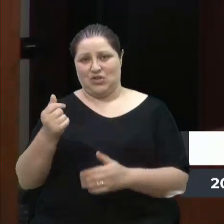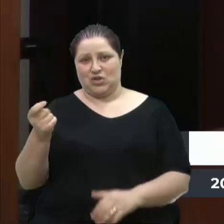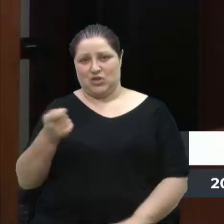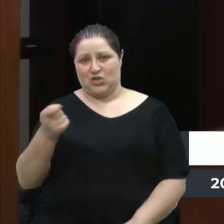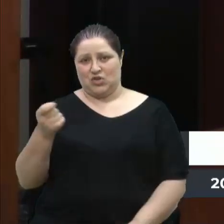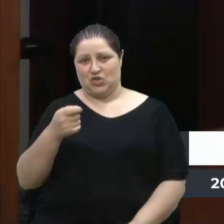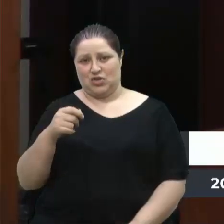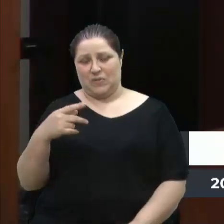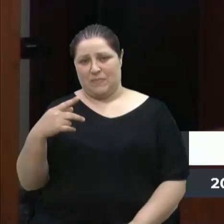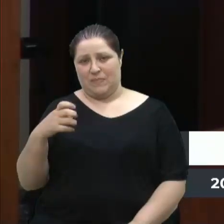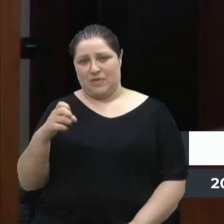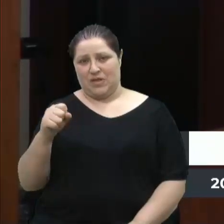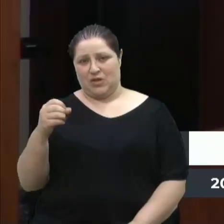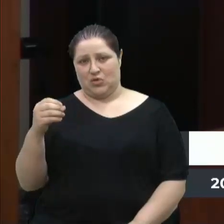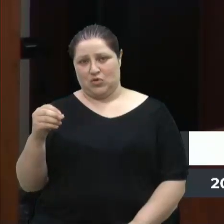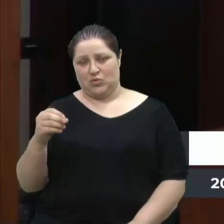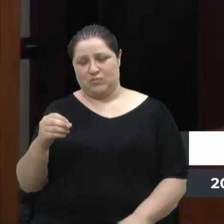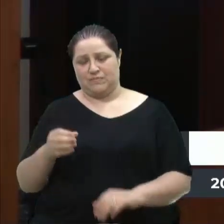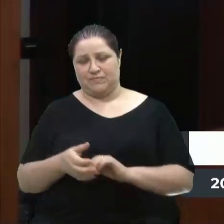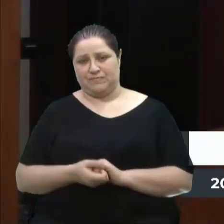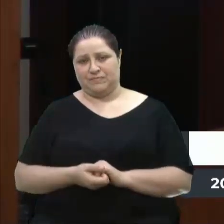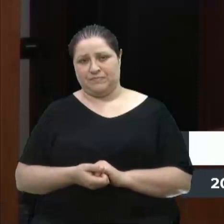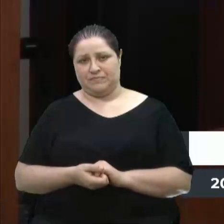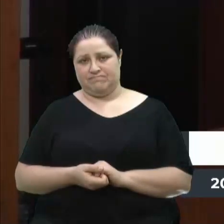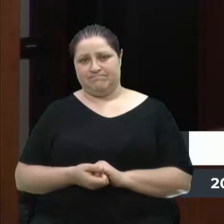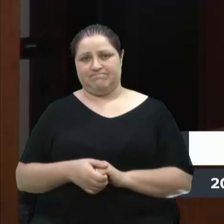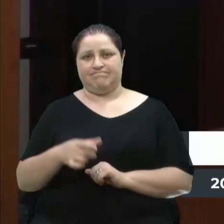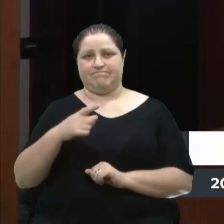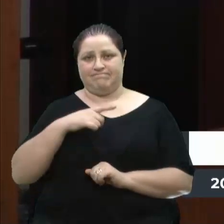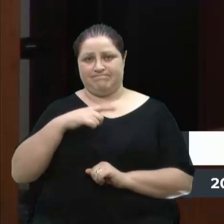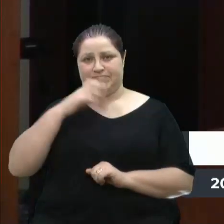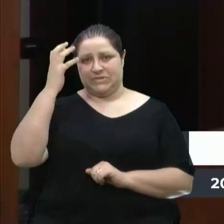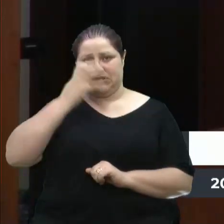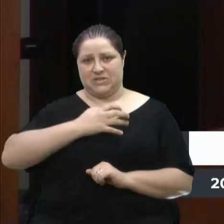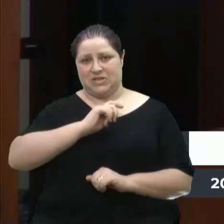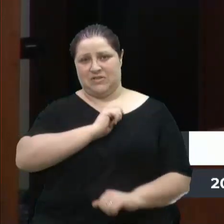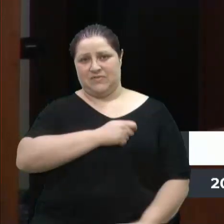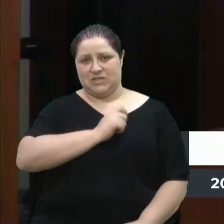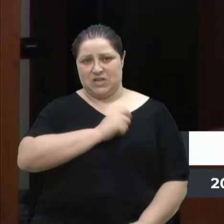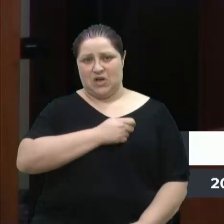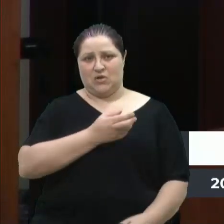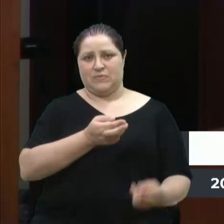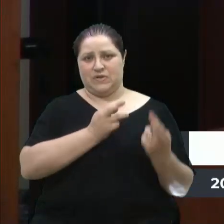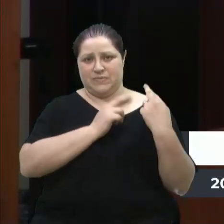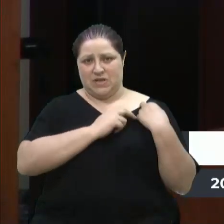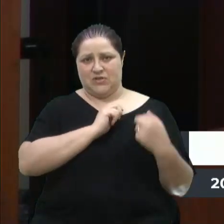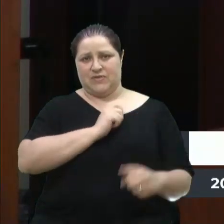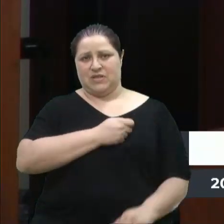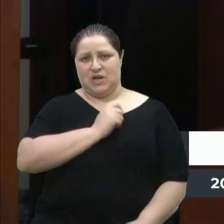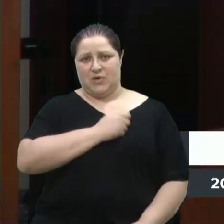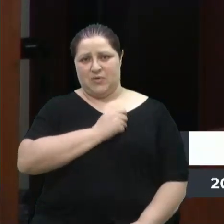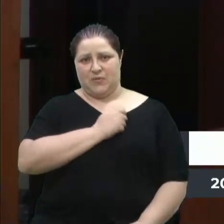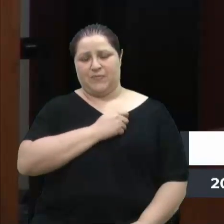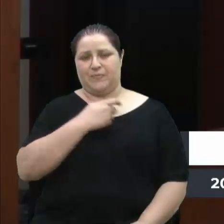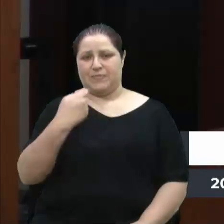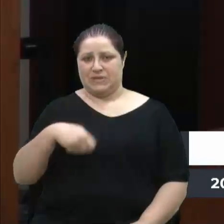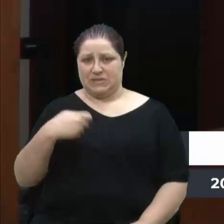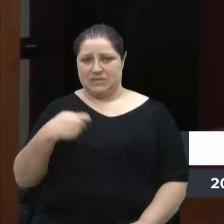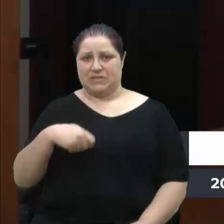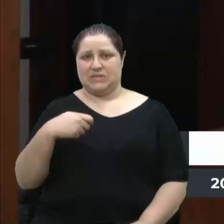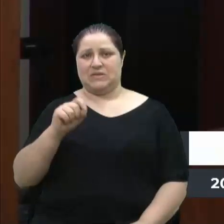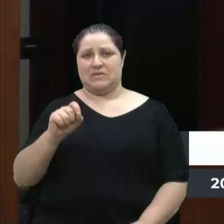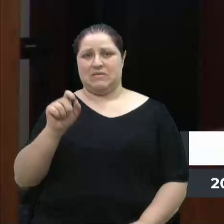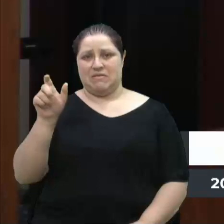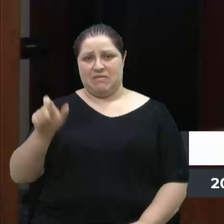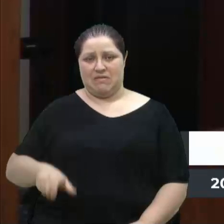amigos, a seriedade fiscal, né, a responsabilidade fiscal precisam